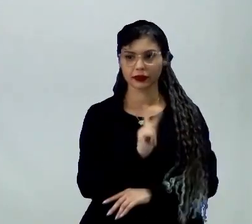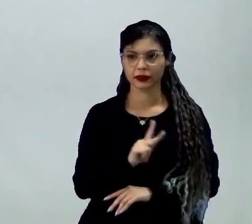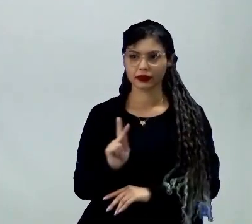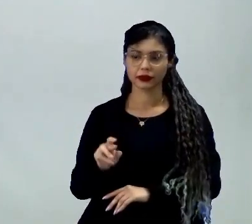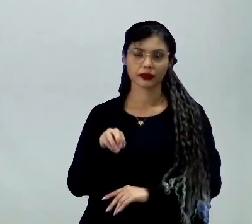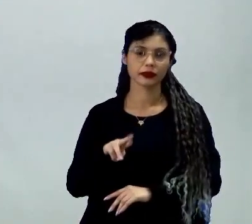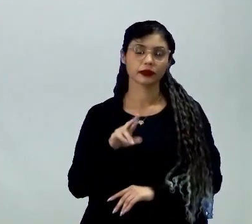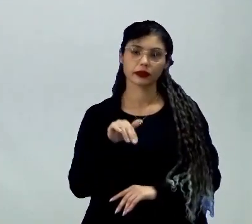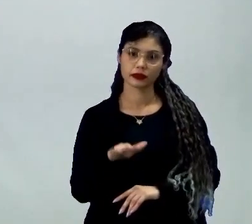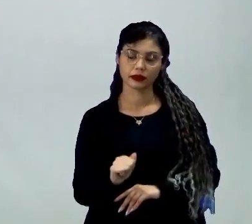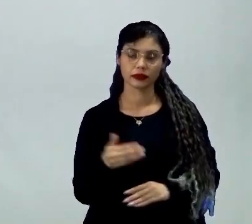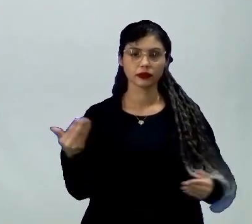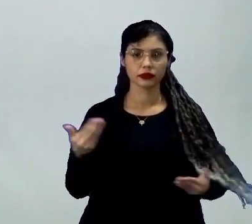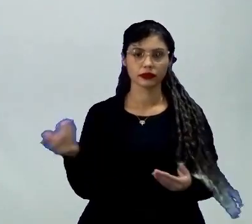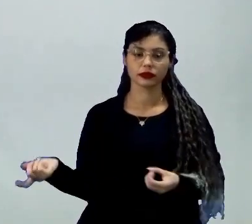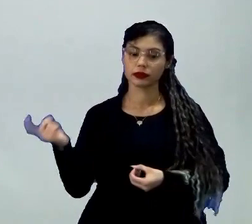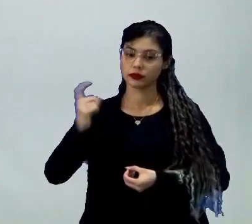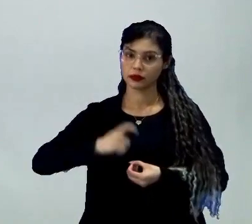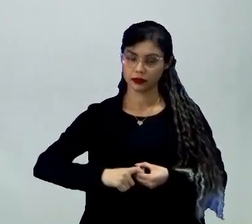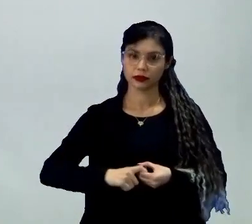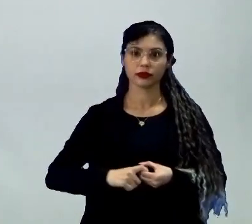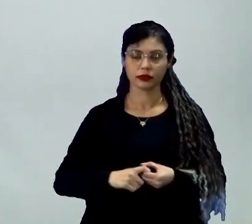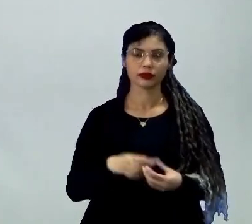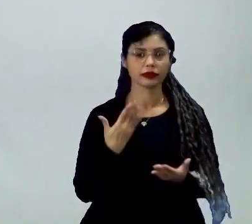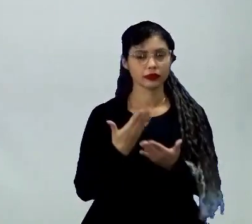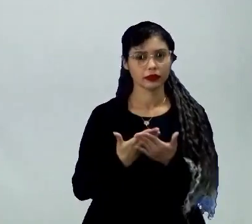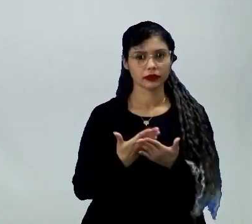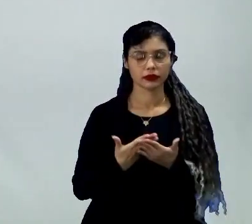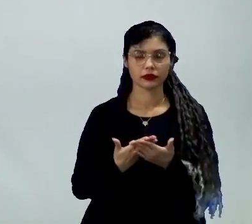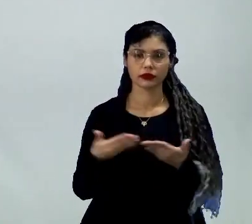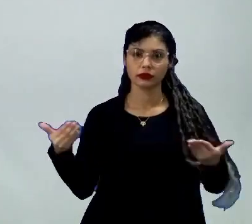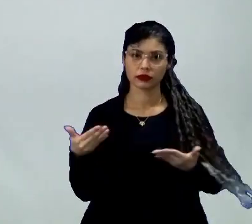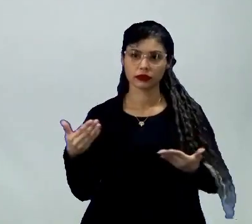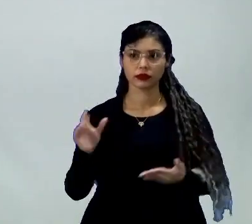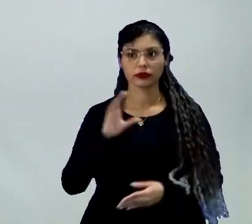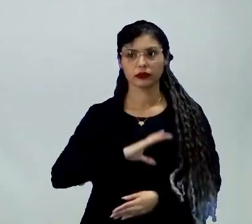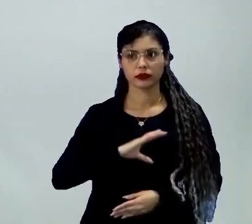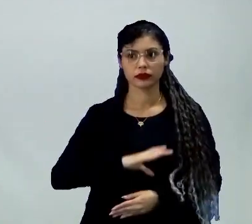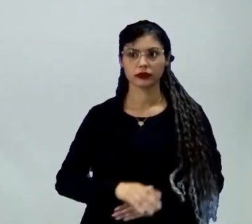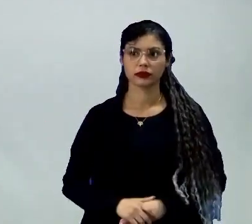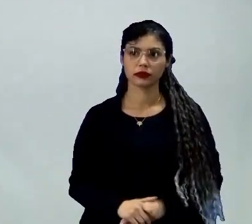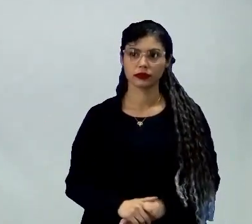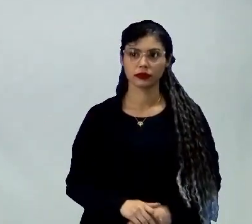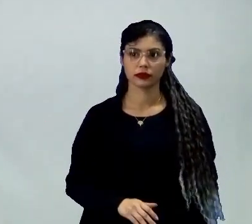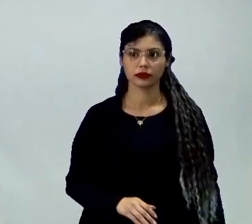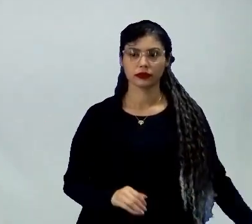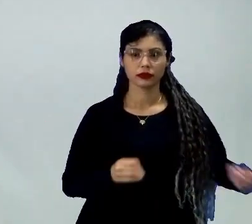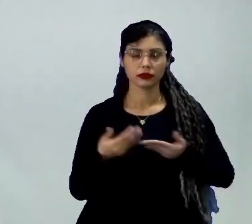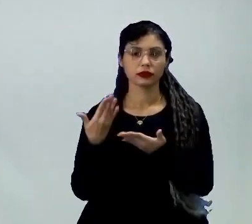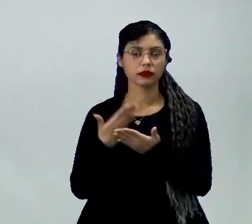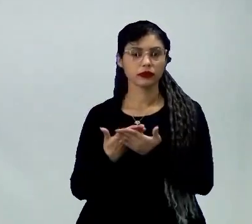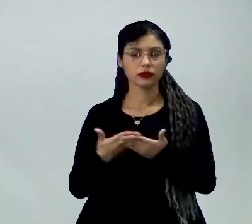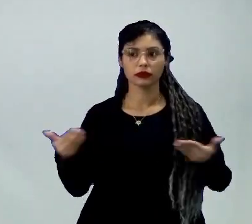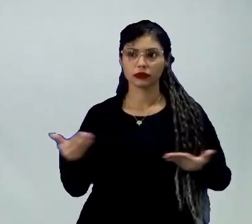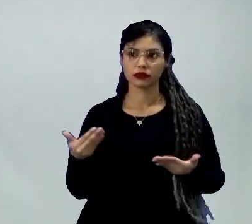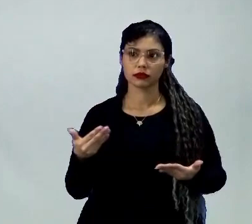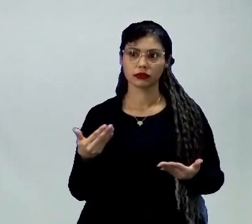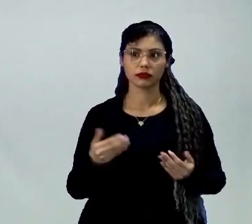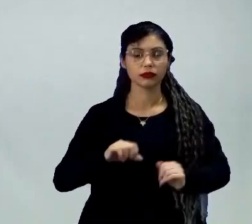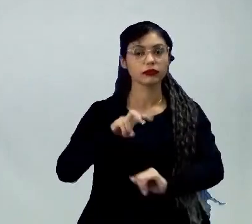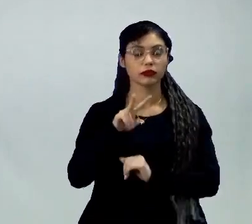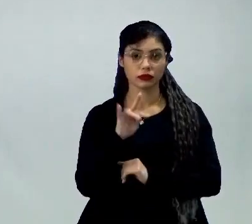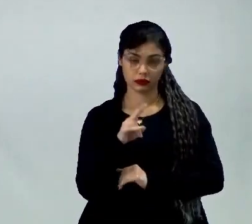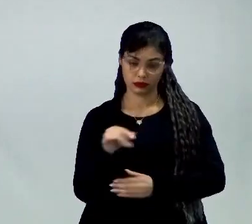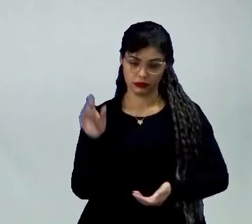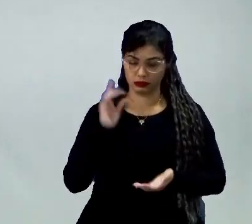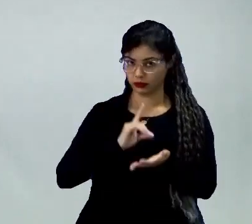sua professora Marina. Estamos de volta para a nossa aula de língua portuguesa e nós estamos estudando sobre verbete.